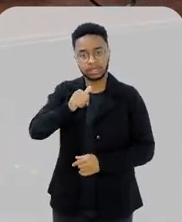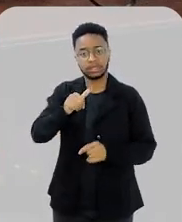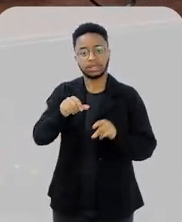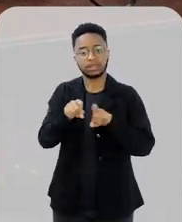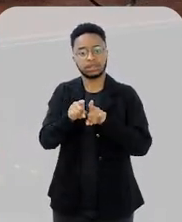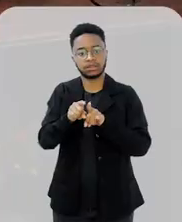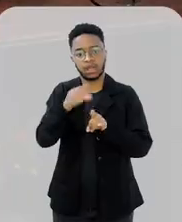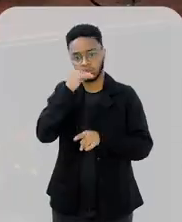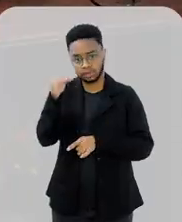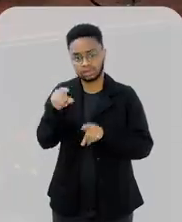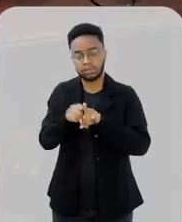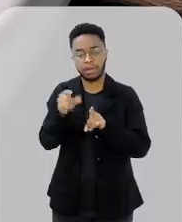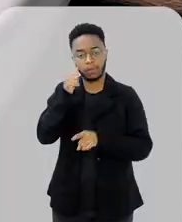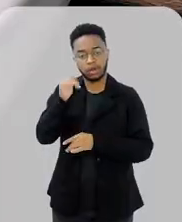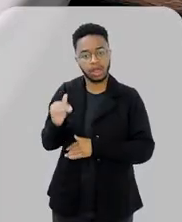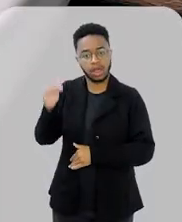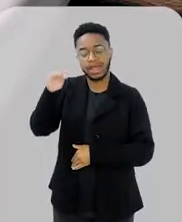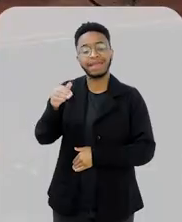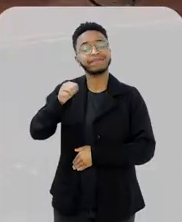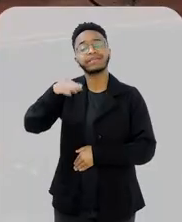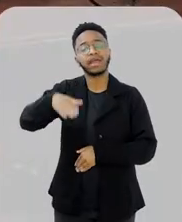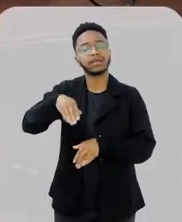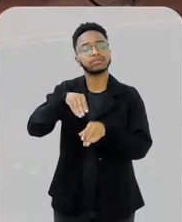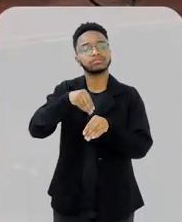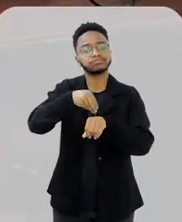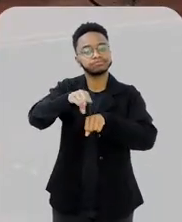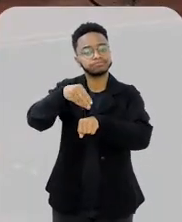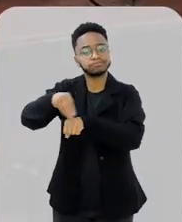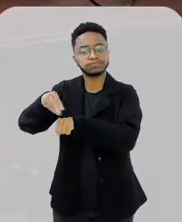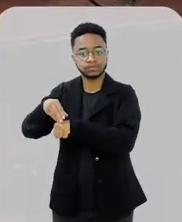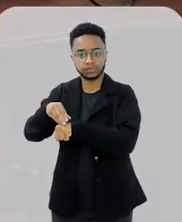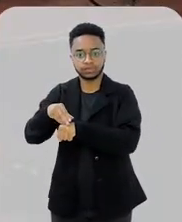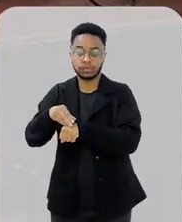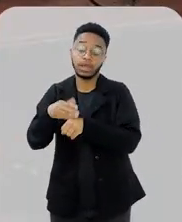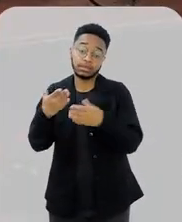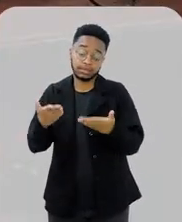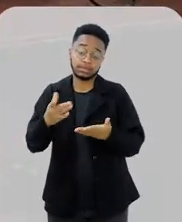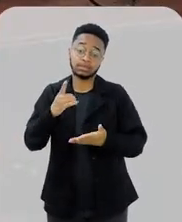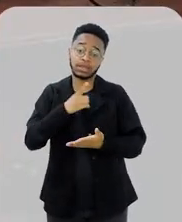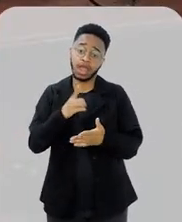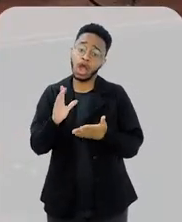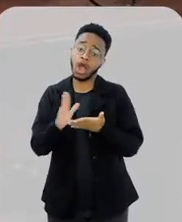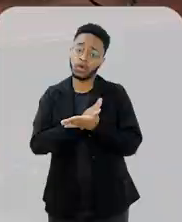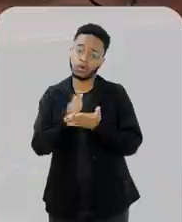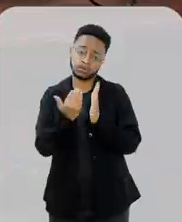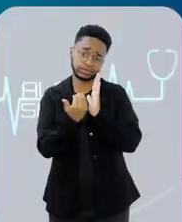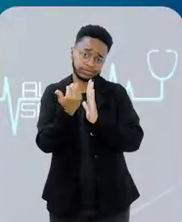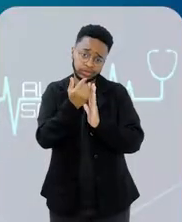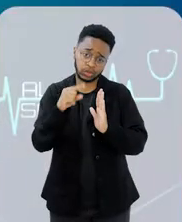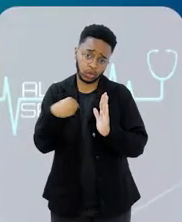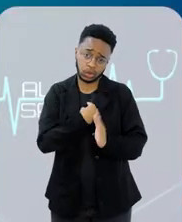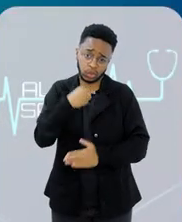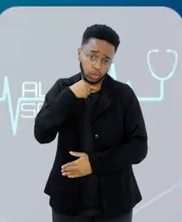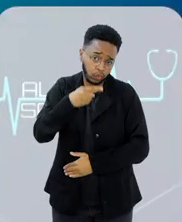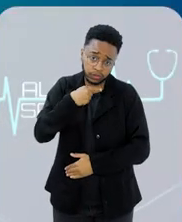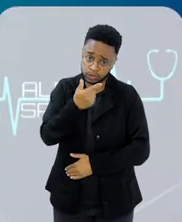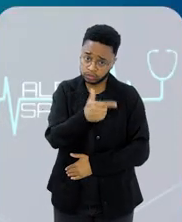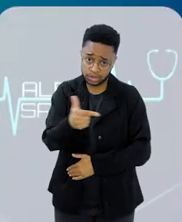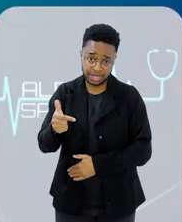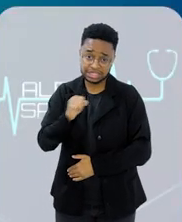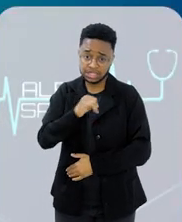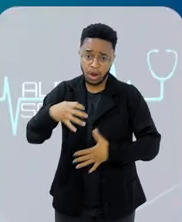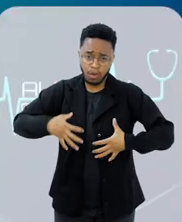e a quem de fato ela deve ser recomendada? Tem dúvida que há casos extremos que a gente não tem dúvida,